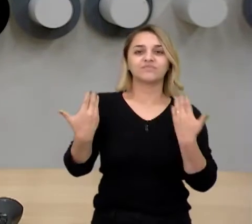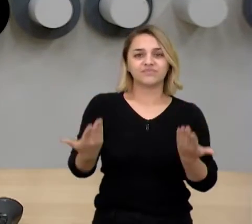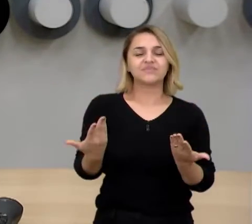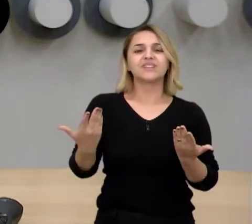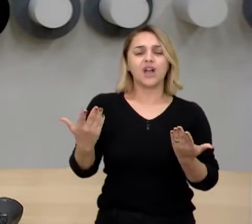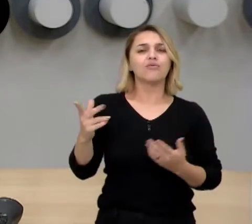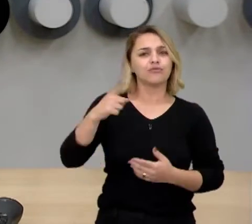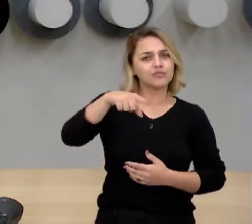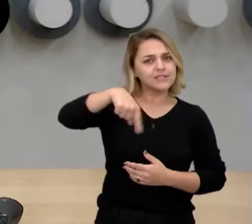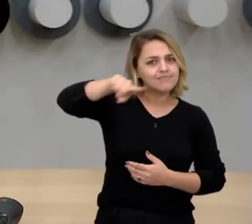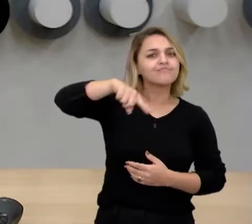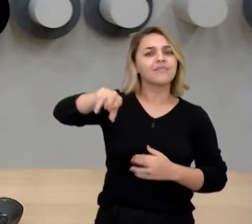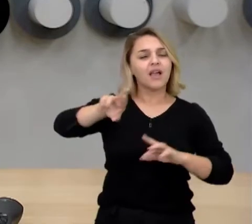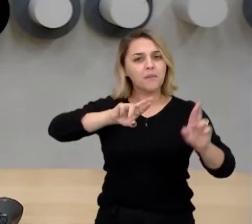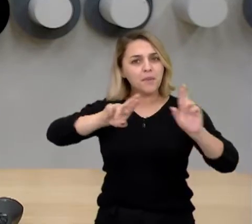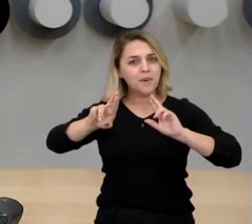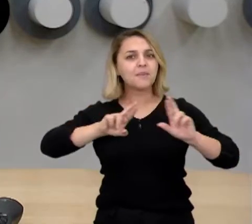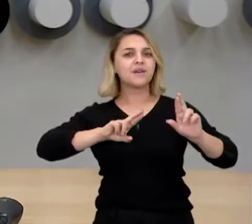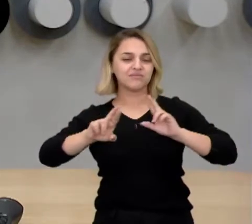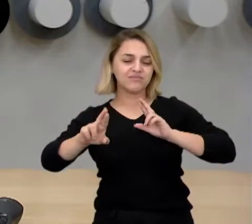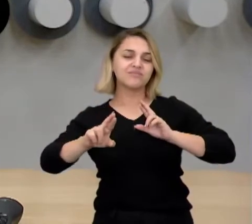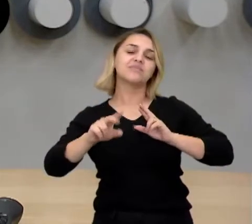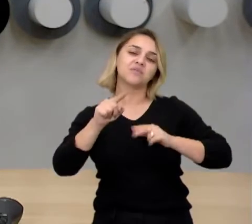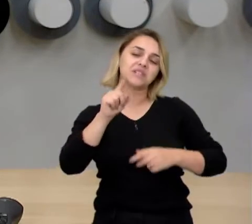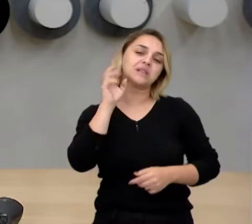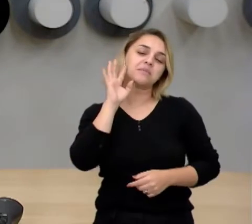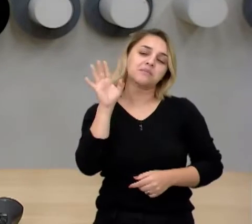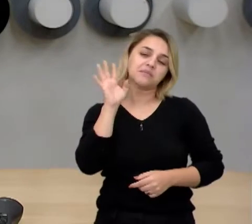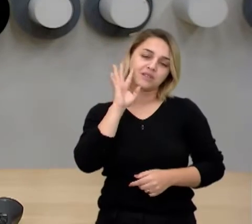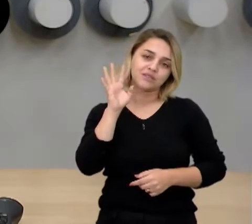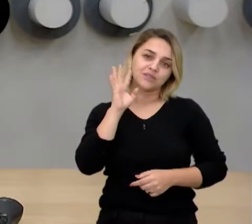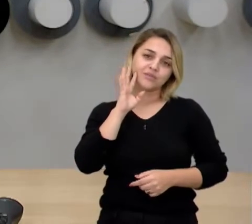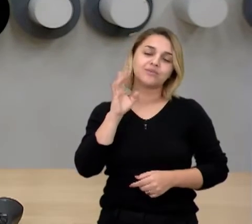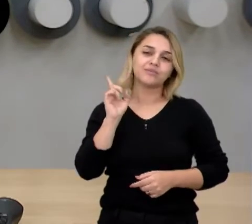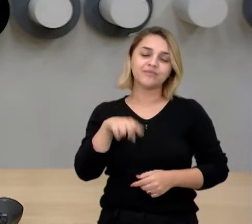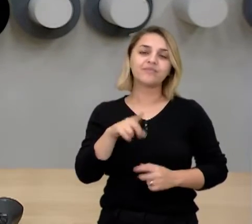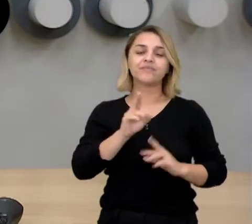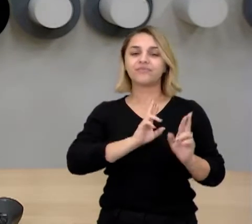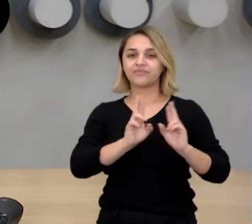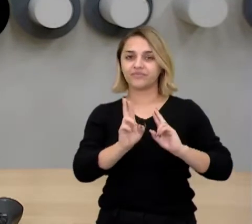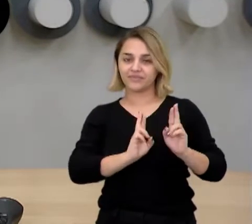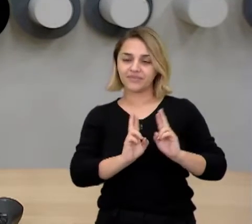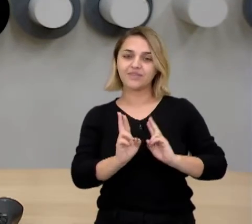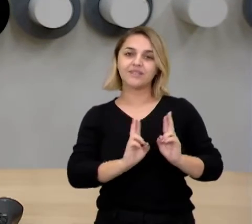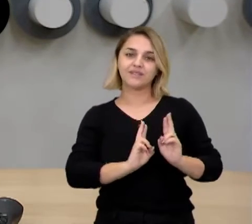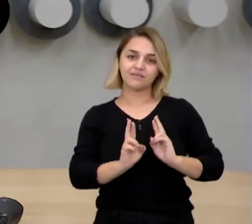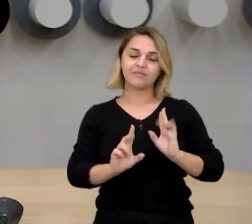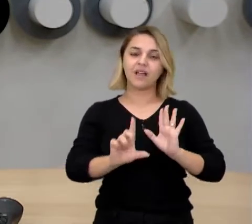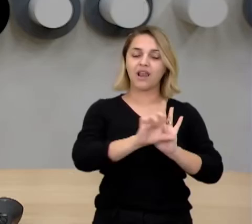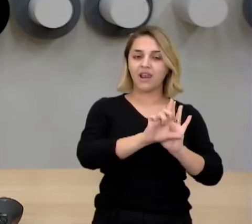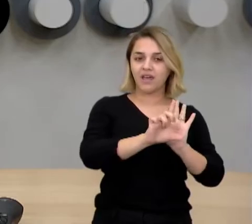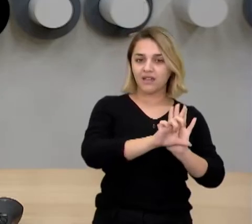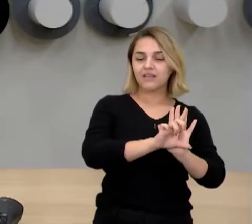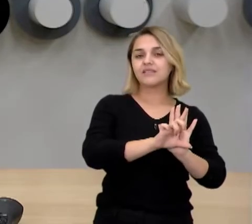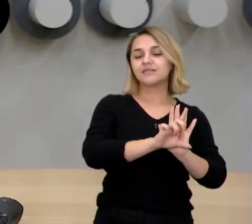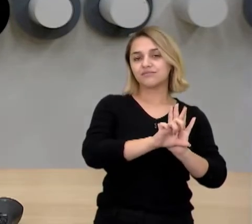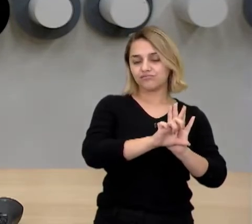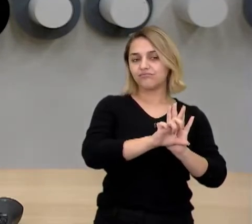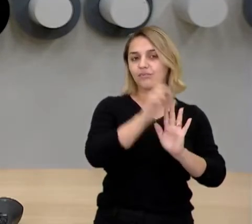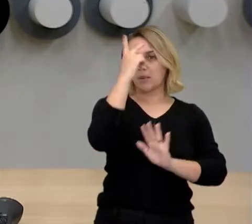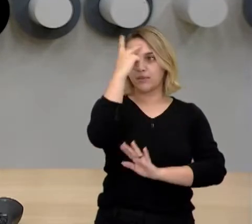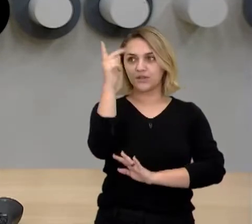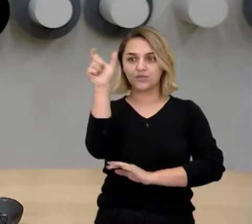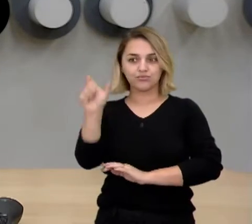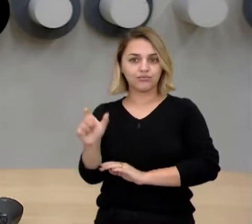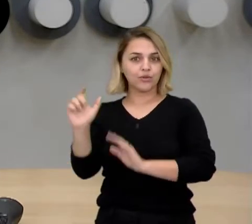respostas de vocês devem ter mencionado em algum sentido a relação, né, das leis com a autoridade que